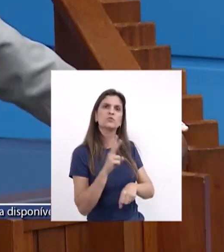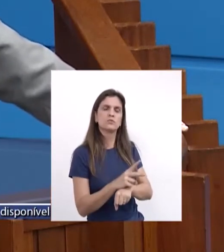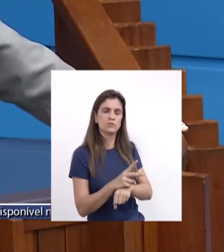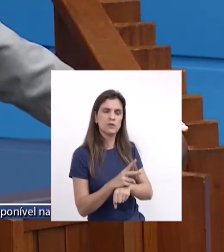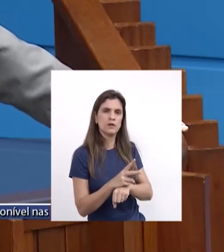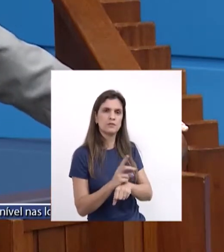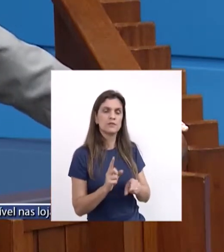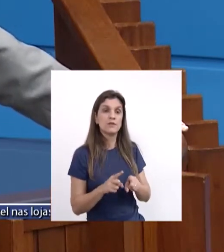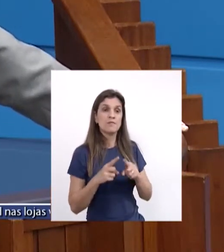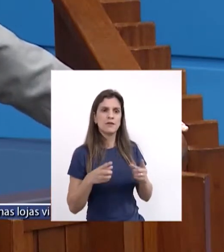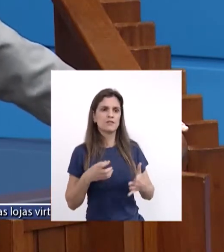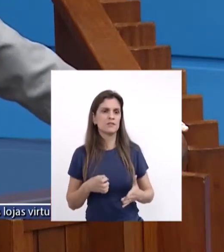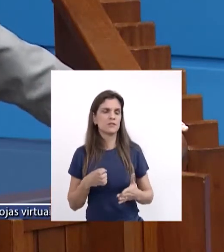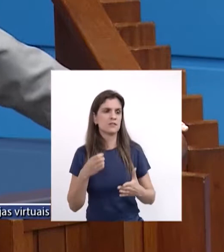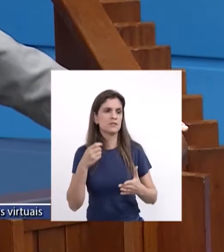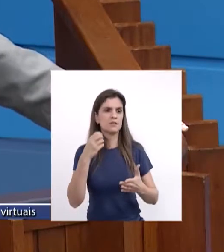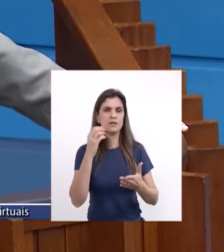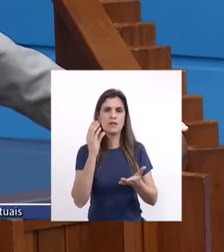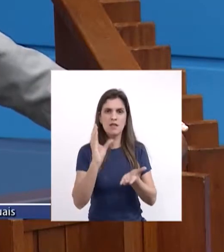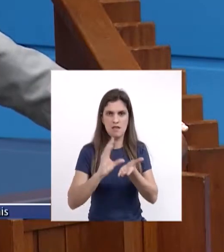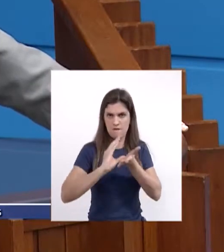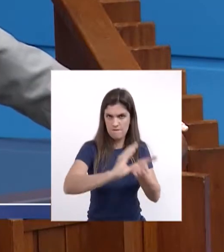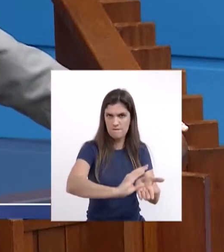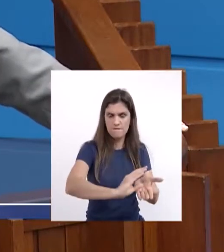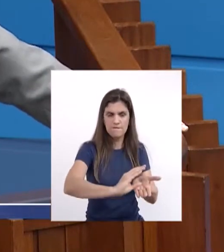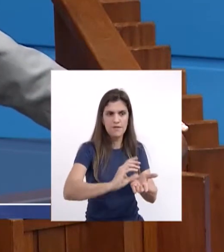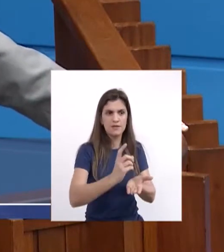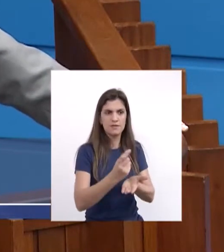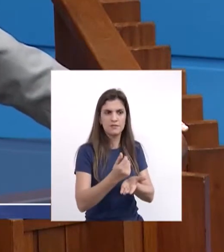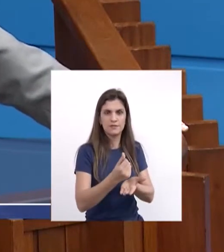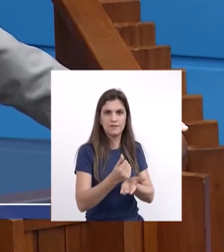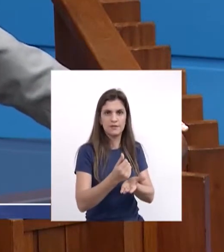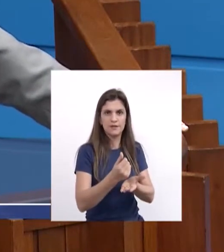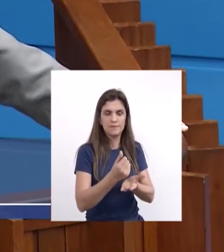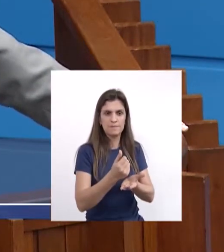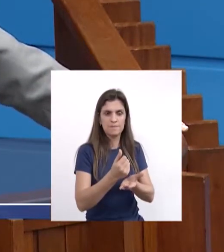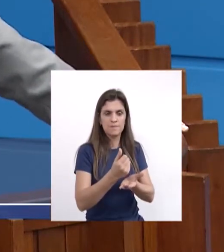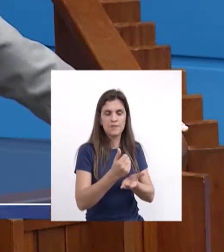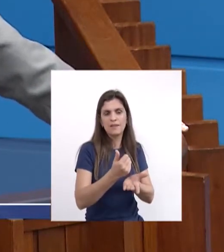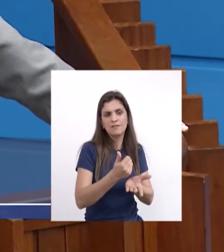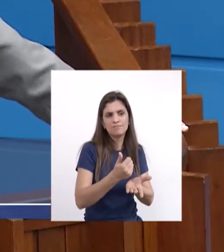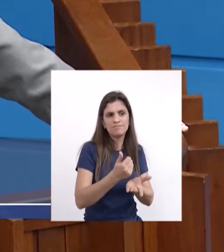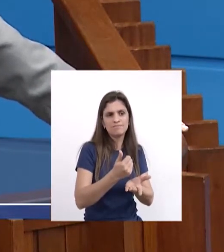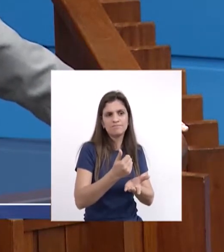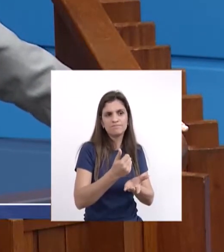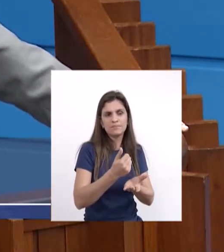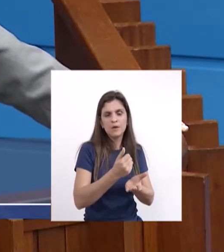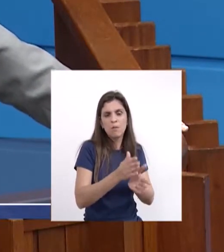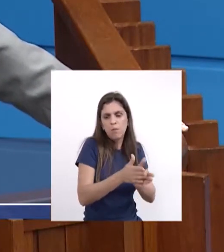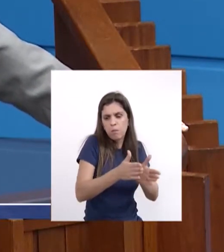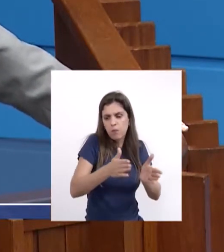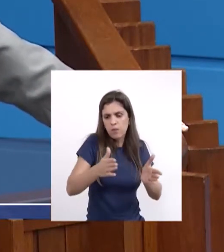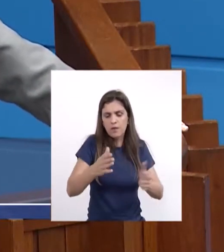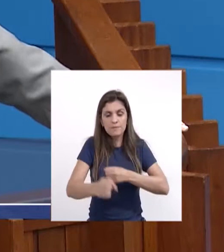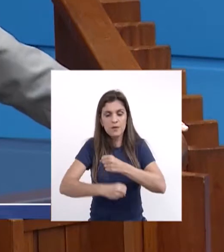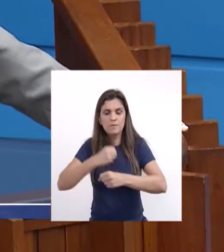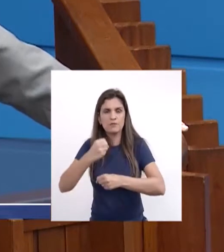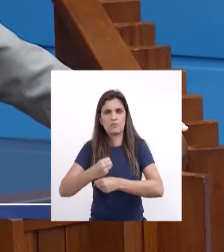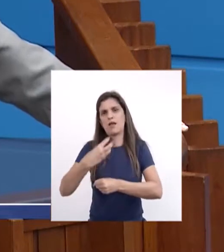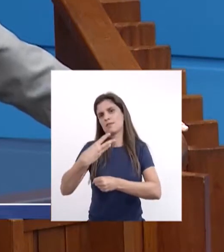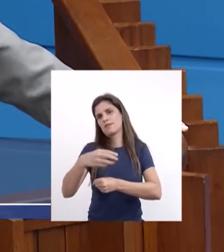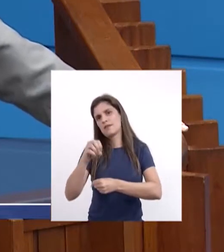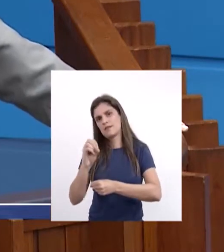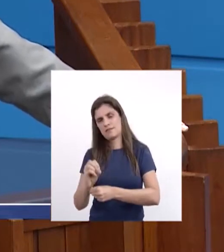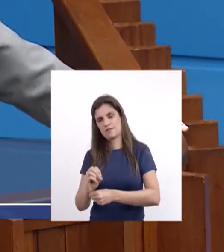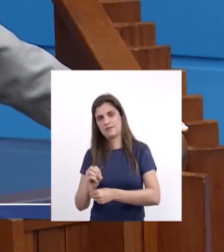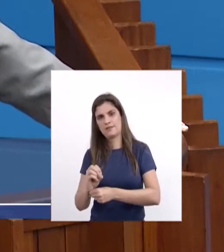foram realizados para um universo de 30 anos. E evidente que o acordado